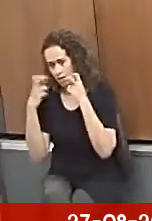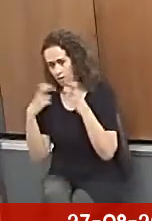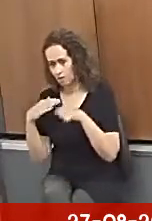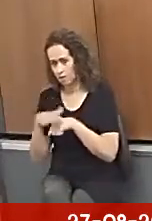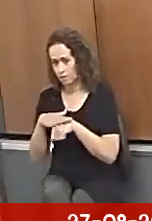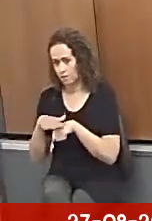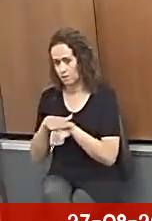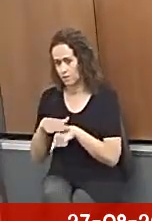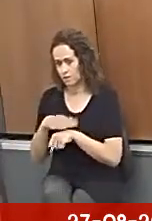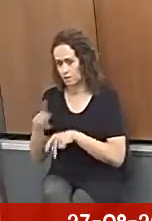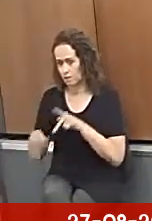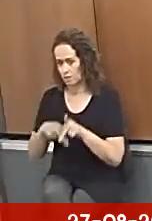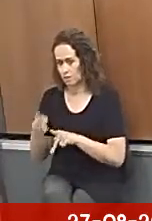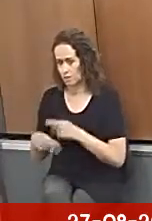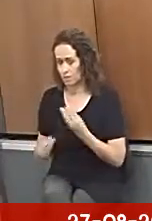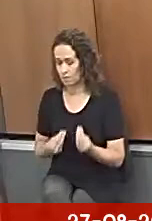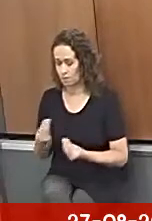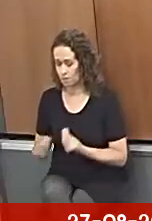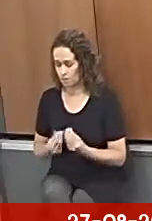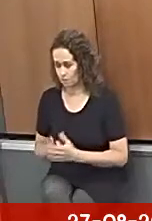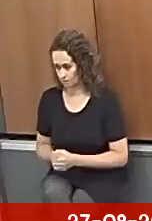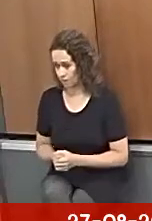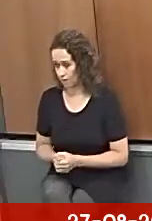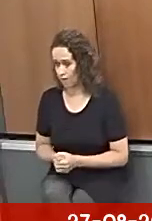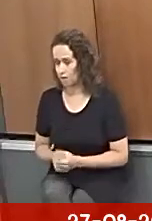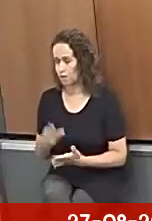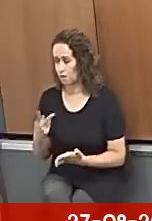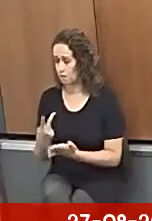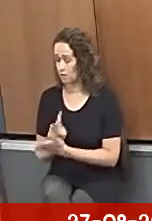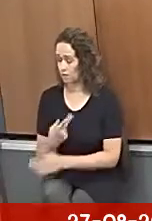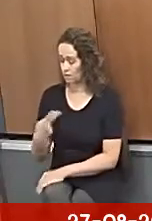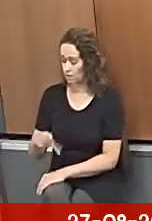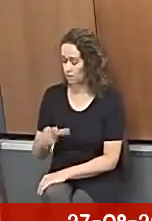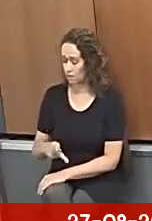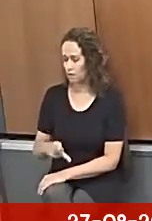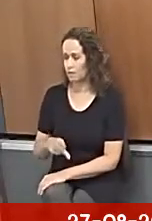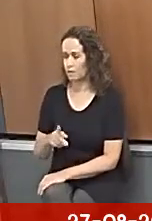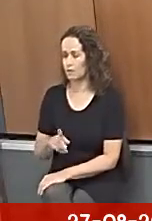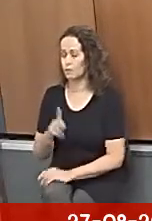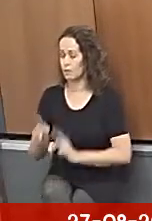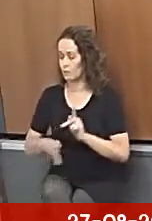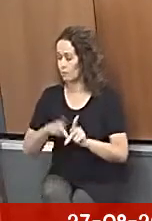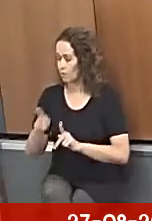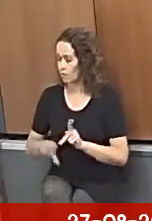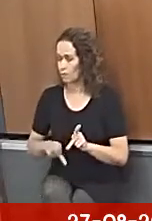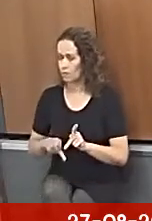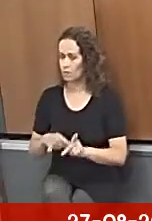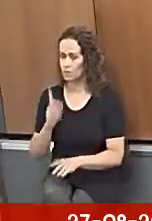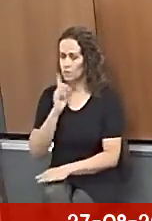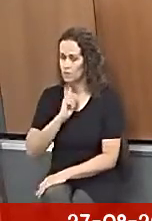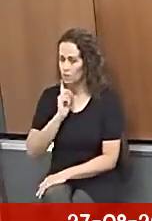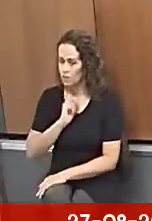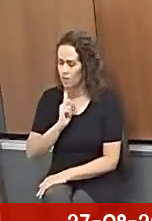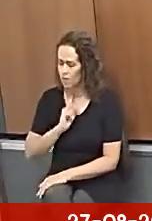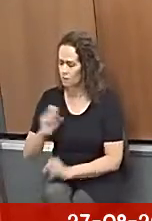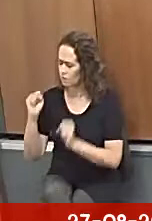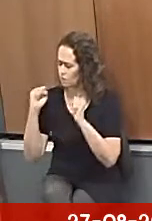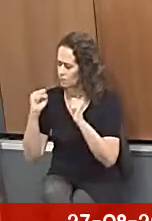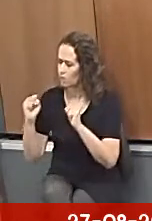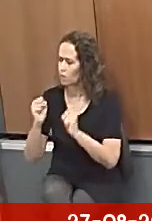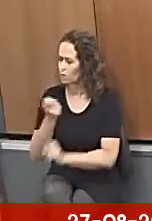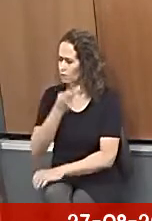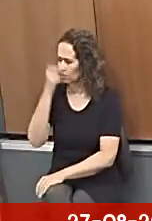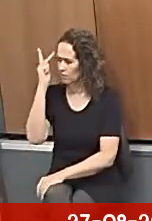com o povo porque a minas arena faz com o povo de minas gerais com o torcedor cruzeirense o torcedor de todos os times